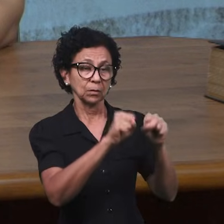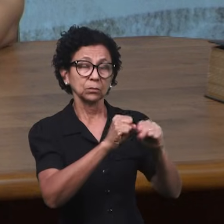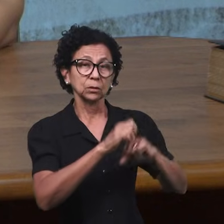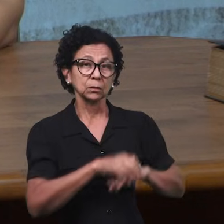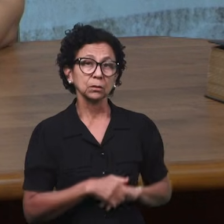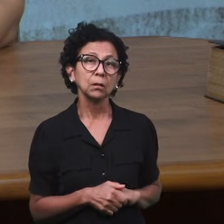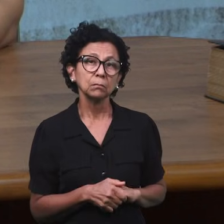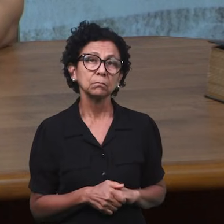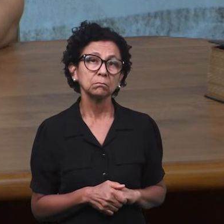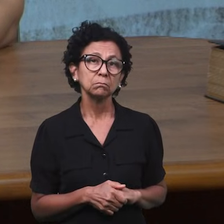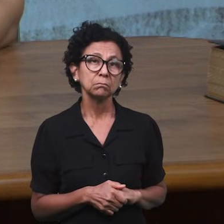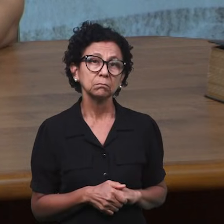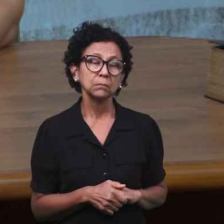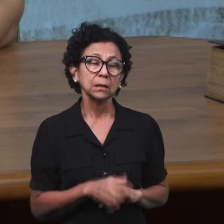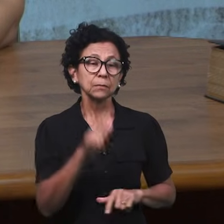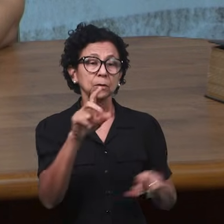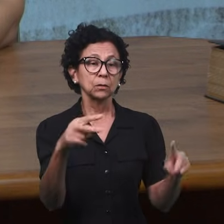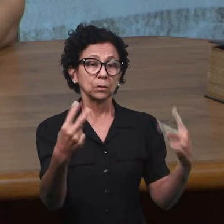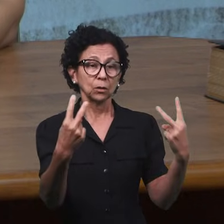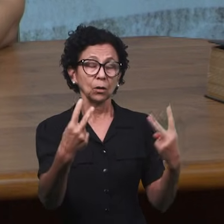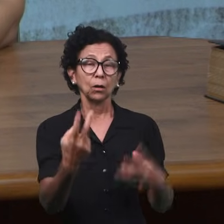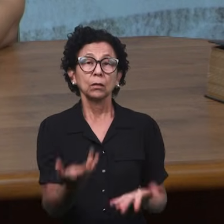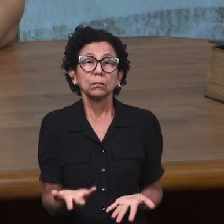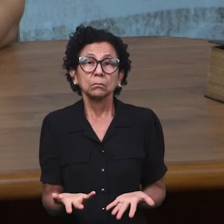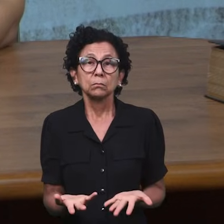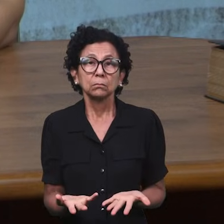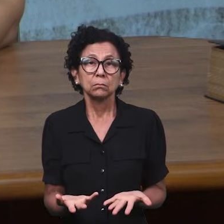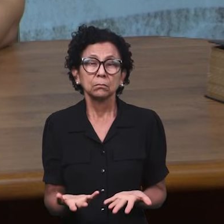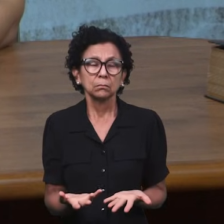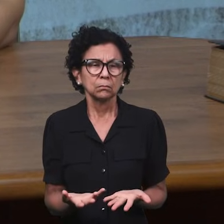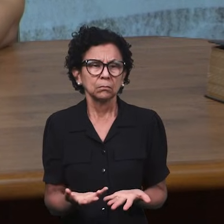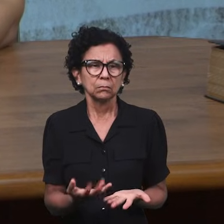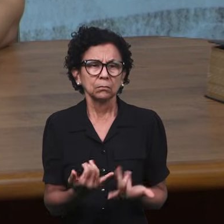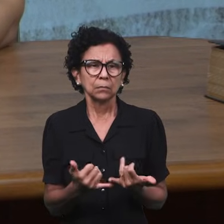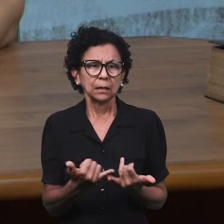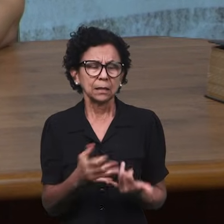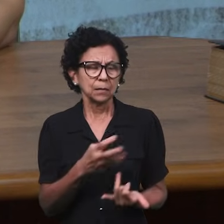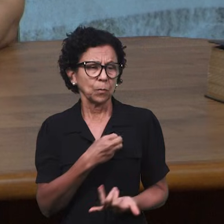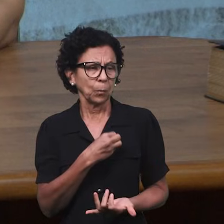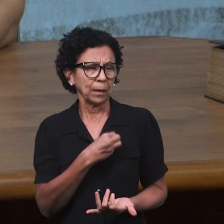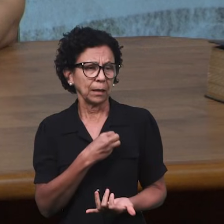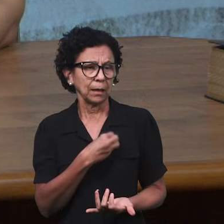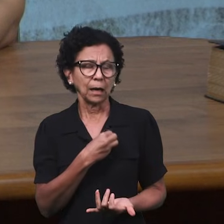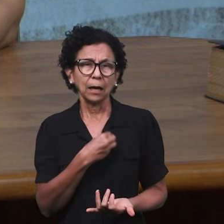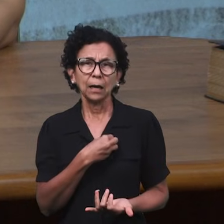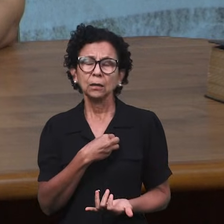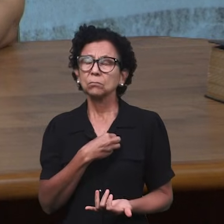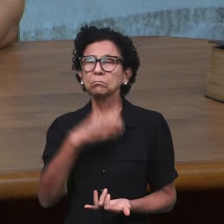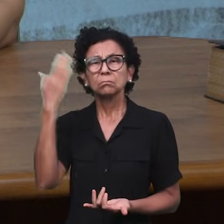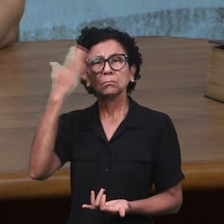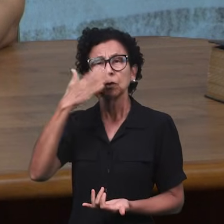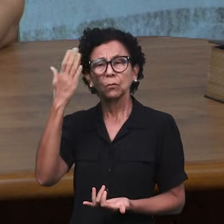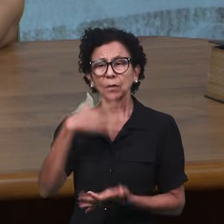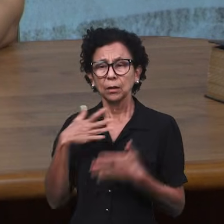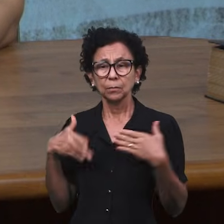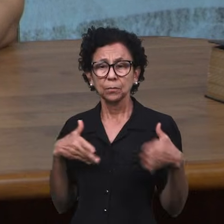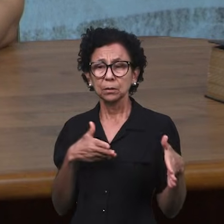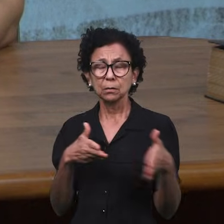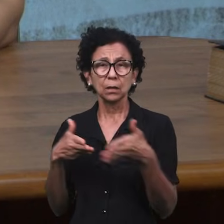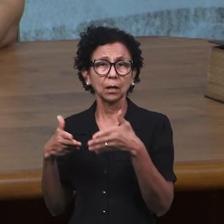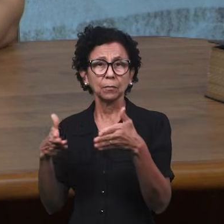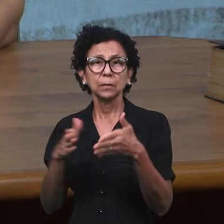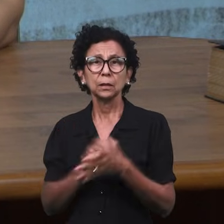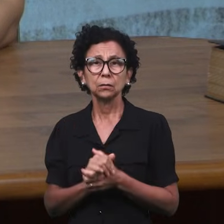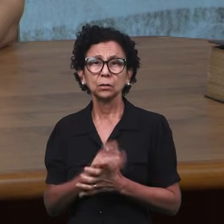obram iniquidade? Ou não vê ele os meus caminhos e não conta todos os